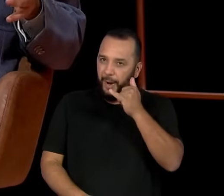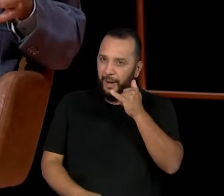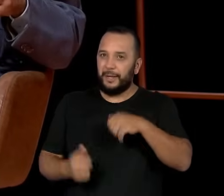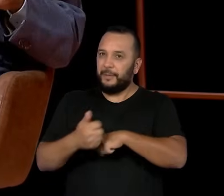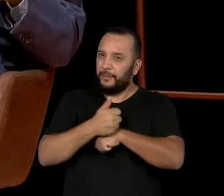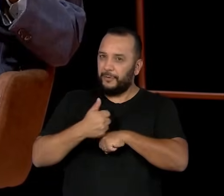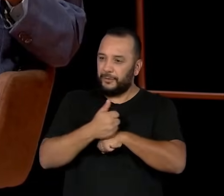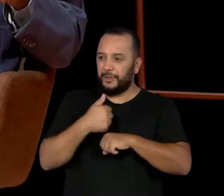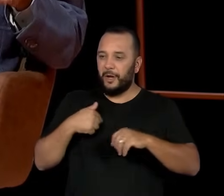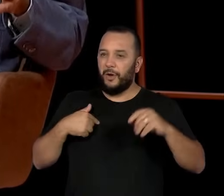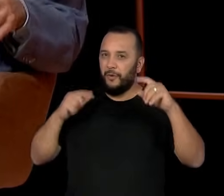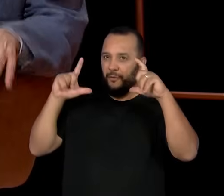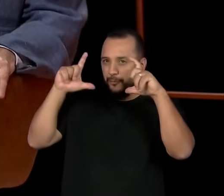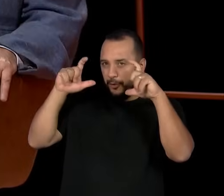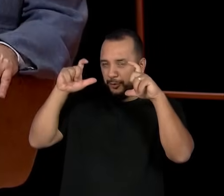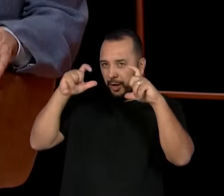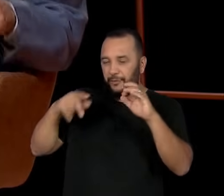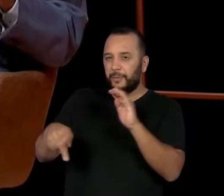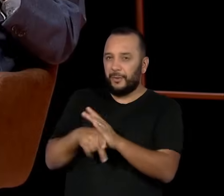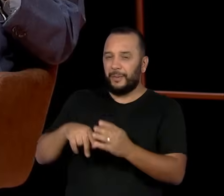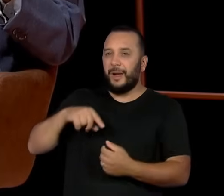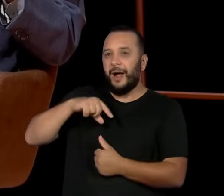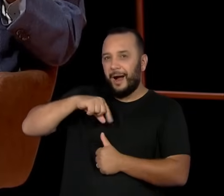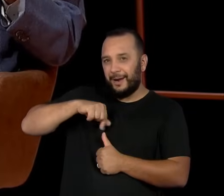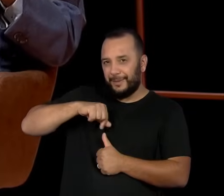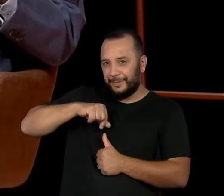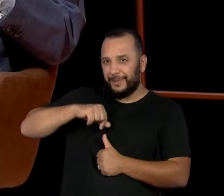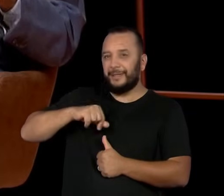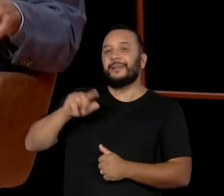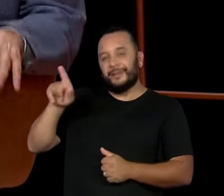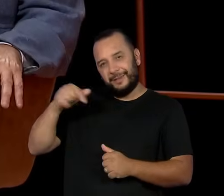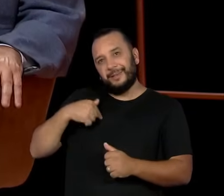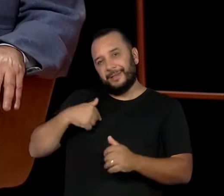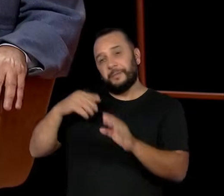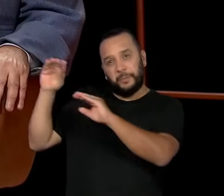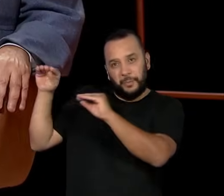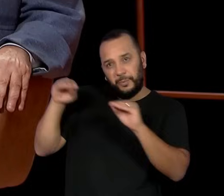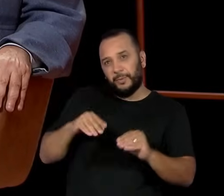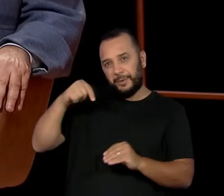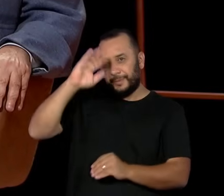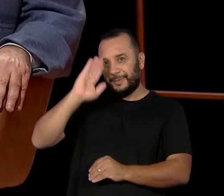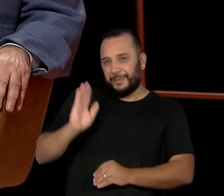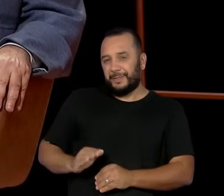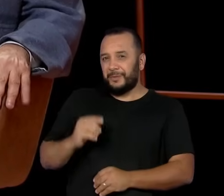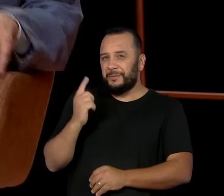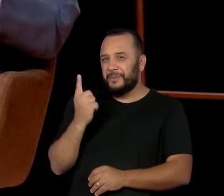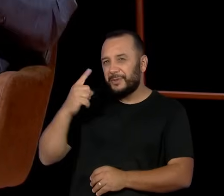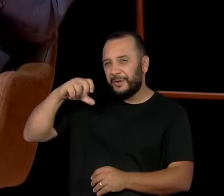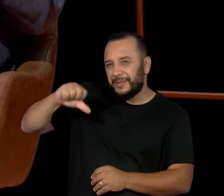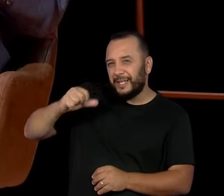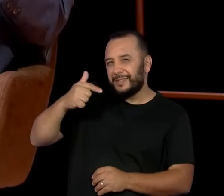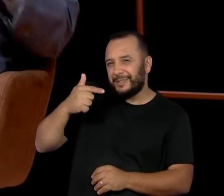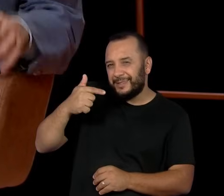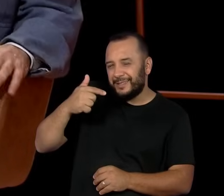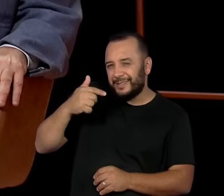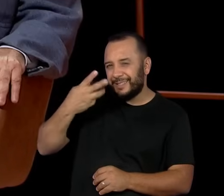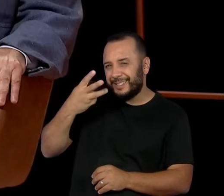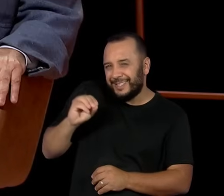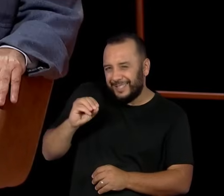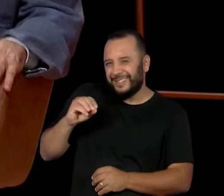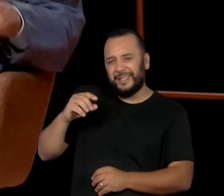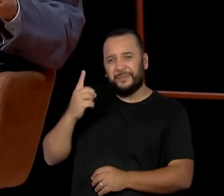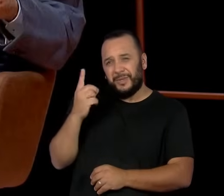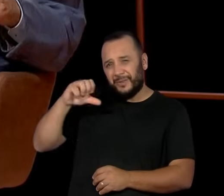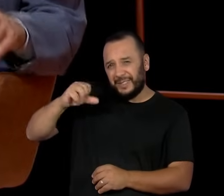fotógrafo armênio, refugiado, né, que veio em 1930. E tinha um ateliê fotográfico